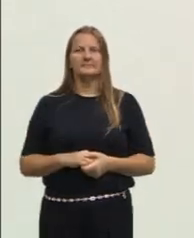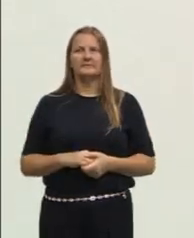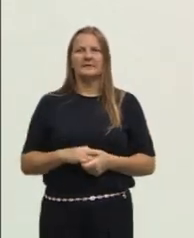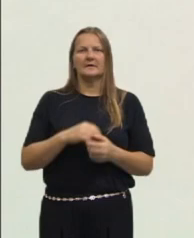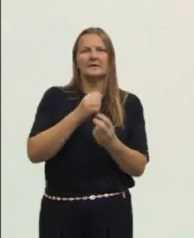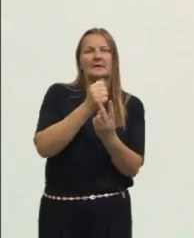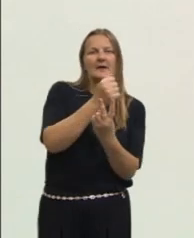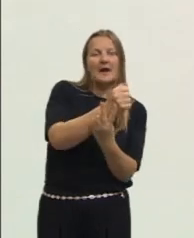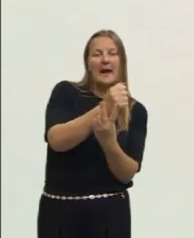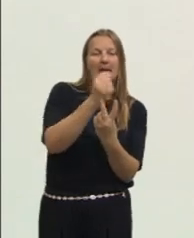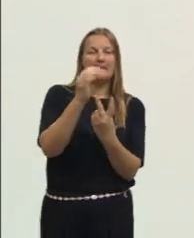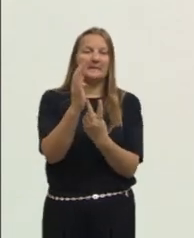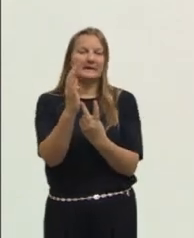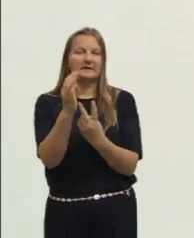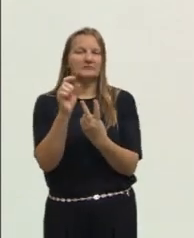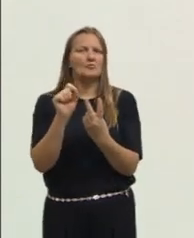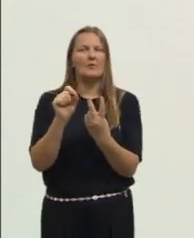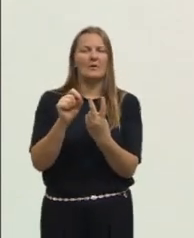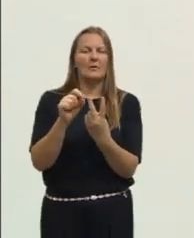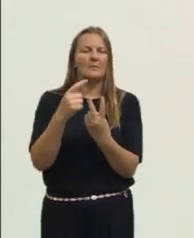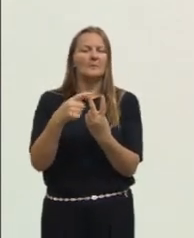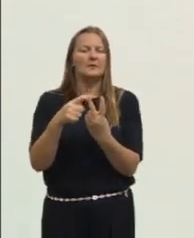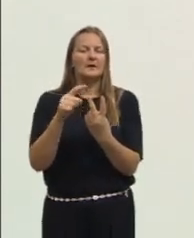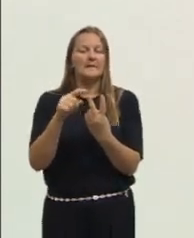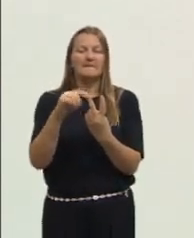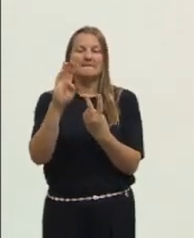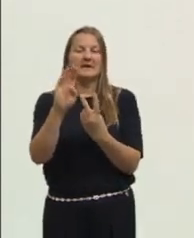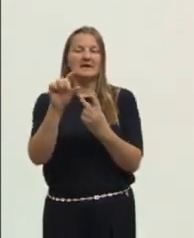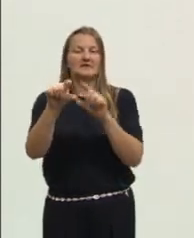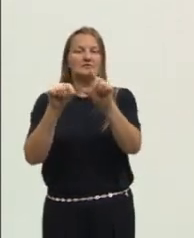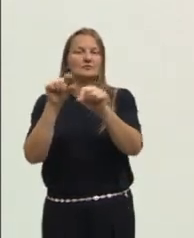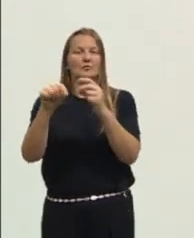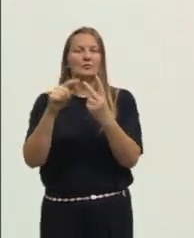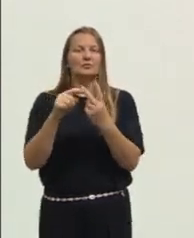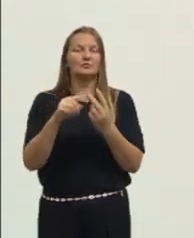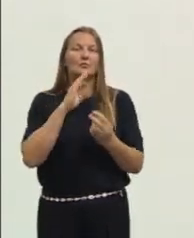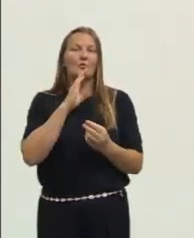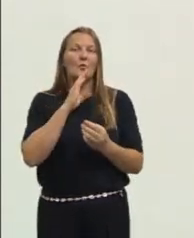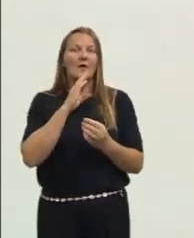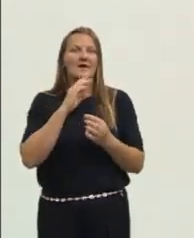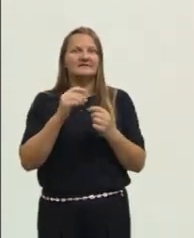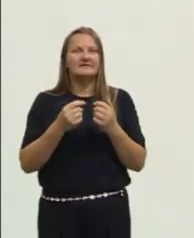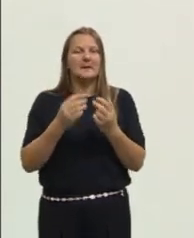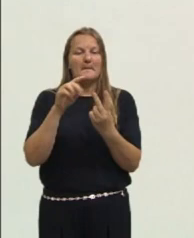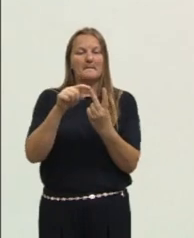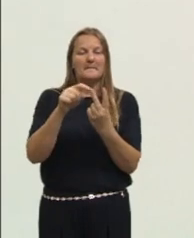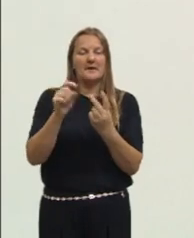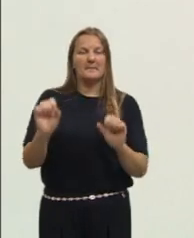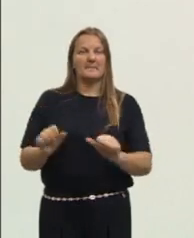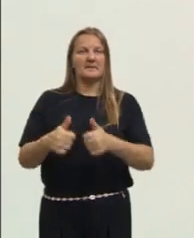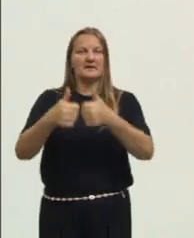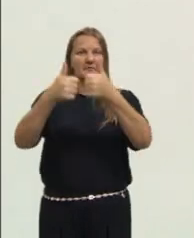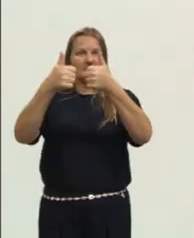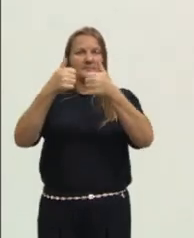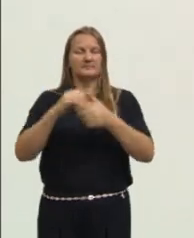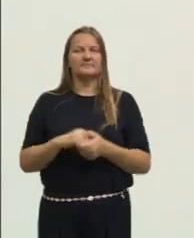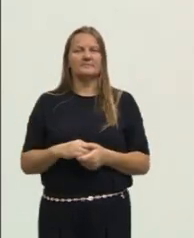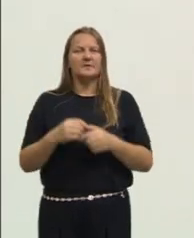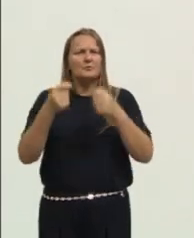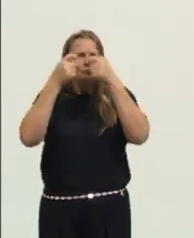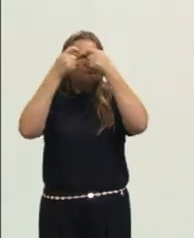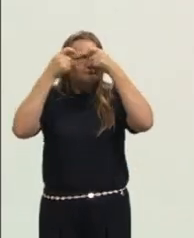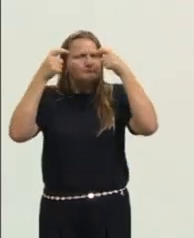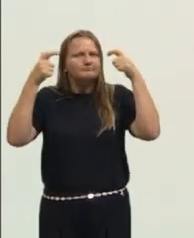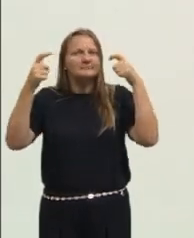a e b ah prefiro B né tem o conhecimento tu não é neutro tu entende que o b seja melhor né então dentro